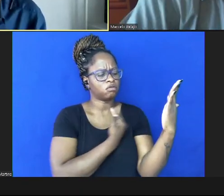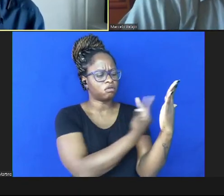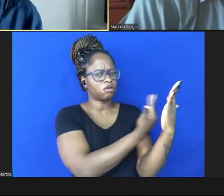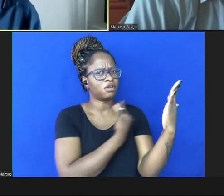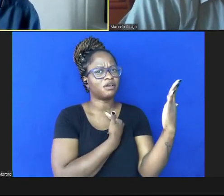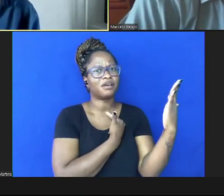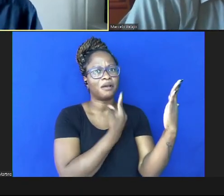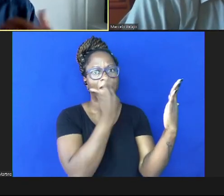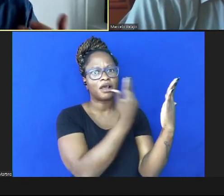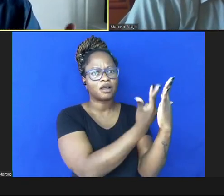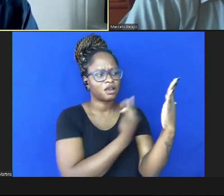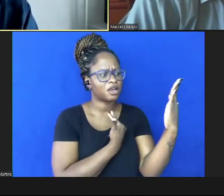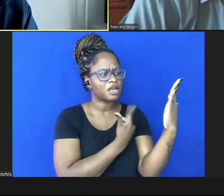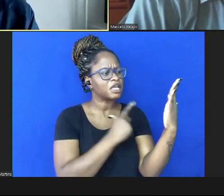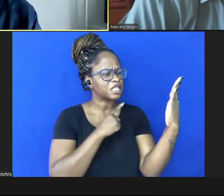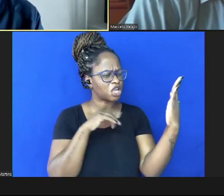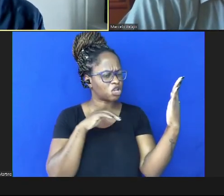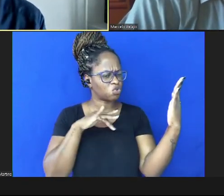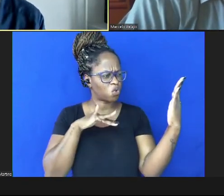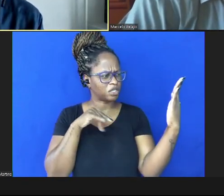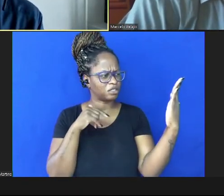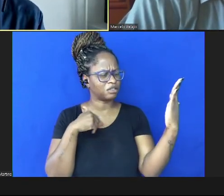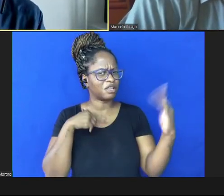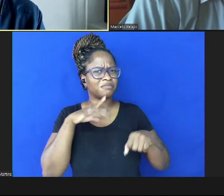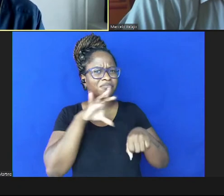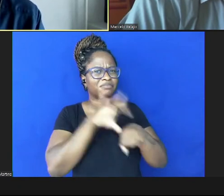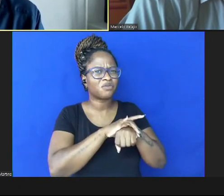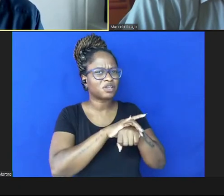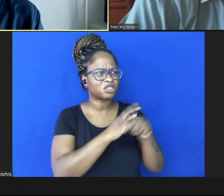Será que eu tenho as mesmas doenças que eu estou vendo ali?